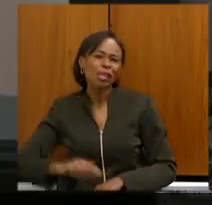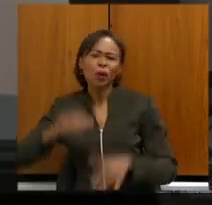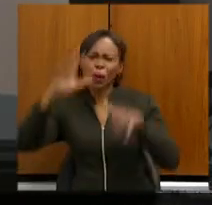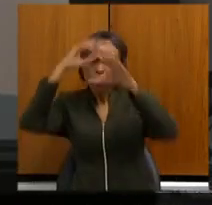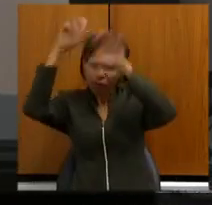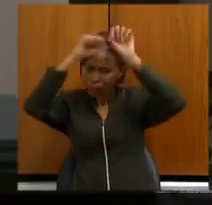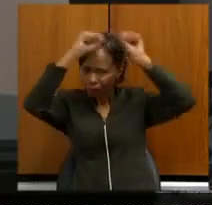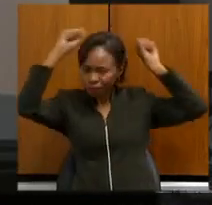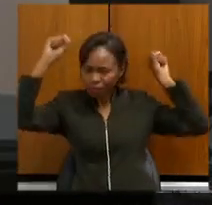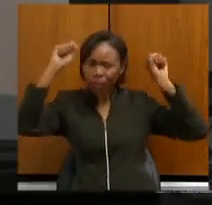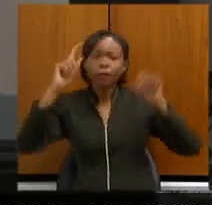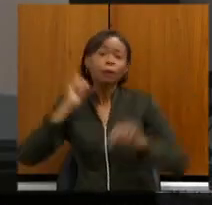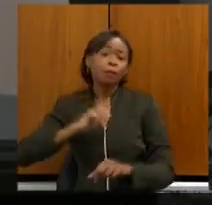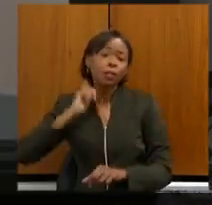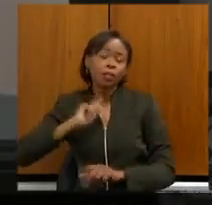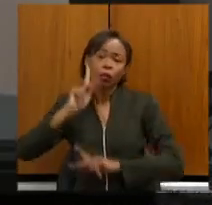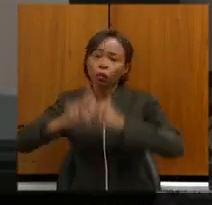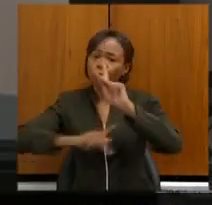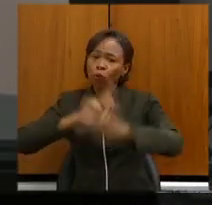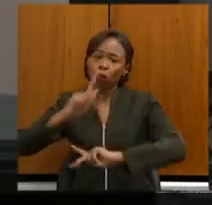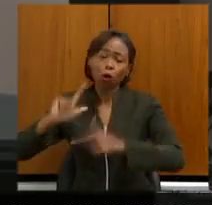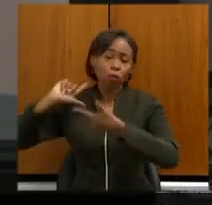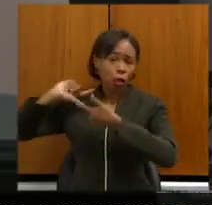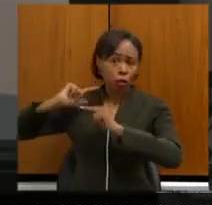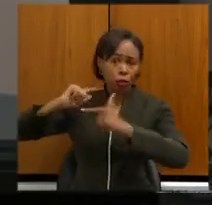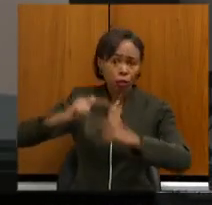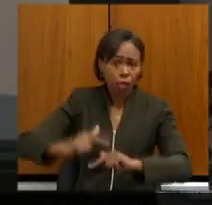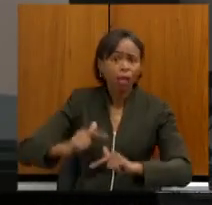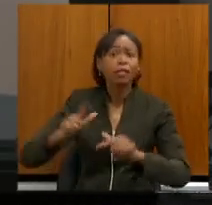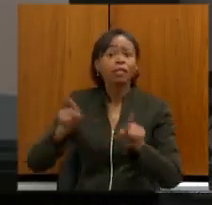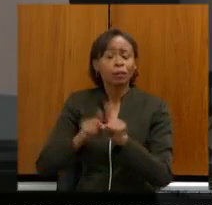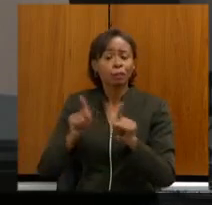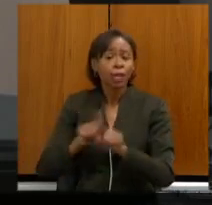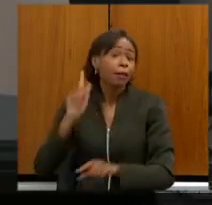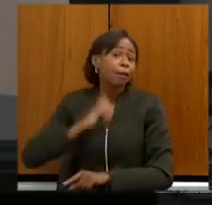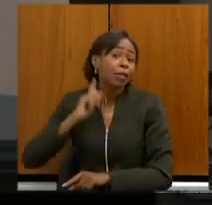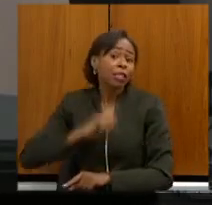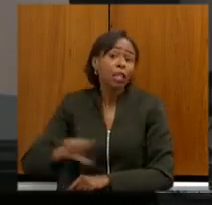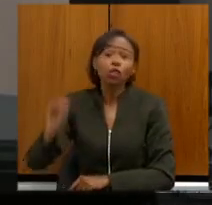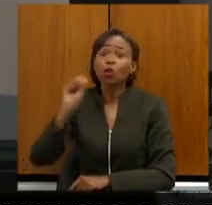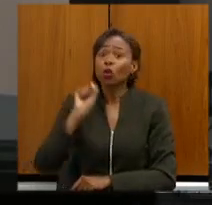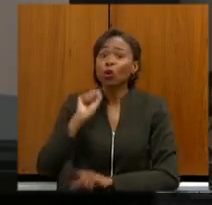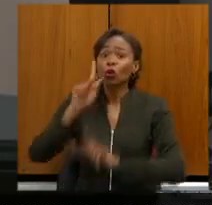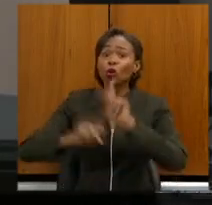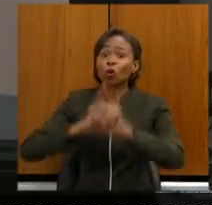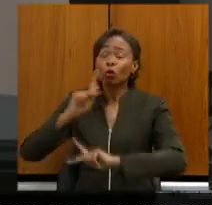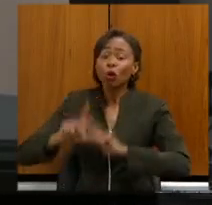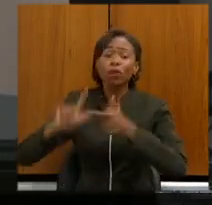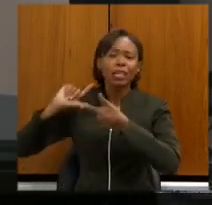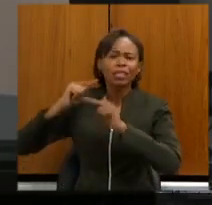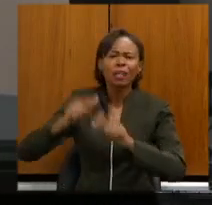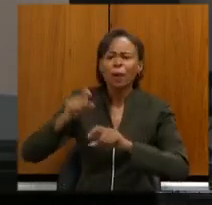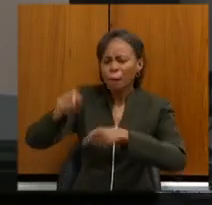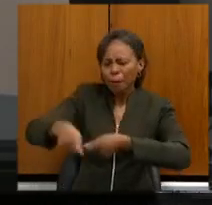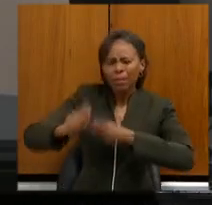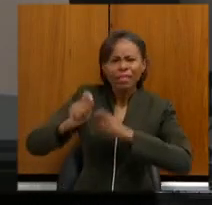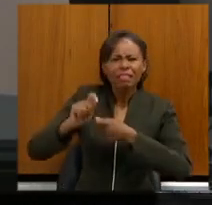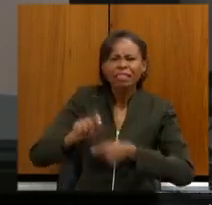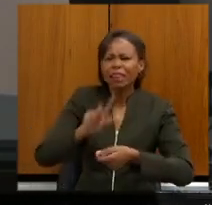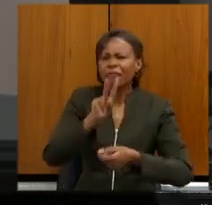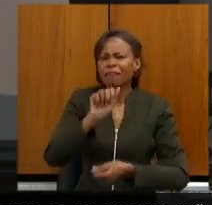turbante existe a Minas Gerais de povos e comunidades tradicionais existe a Minas Gerais de 8 povos e comunidades tradicionais pescador